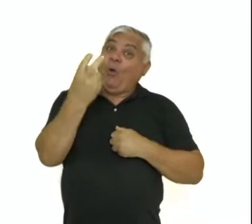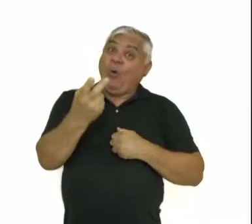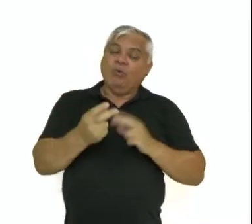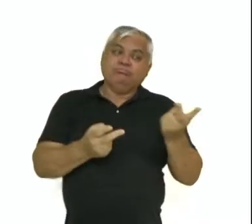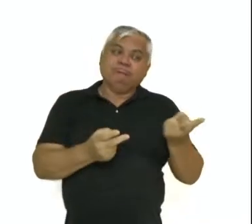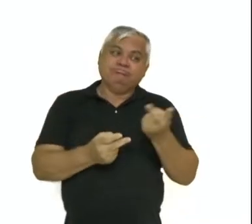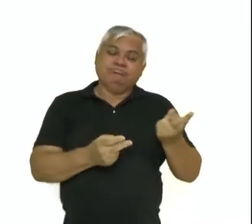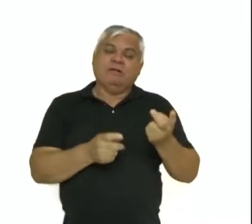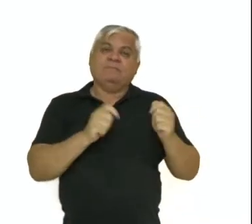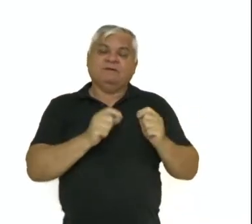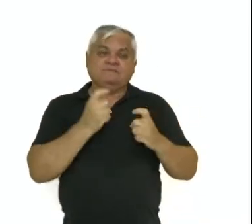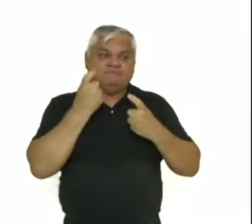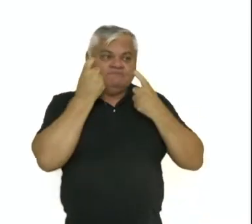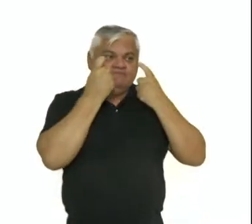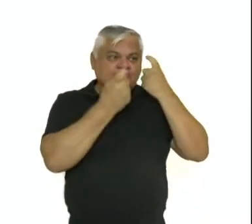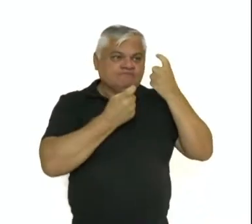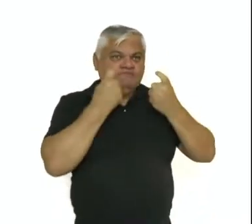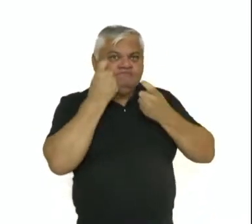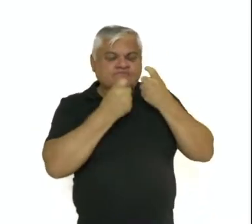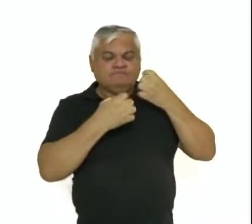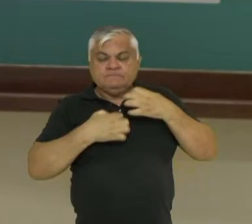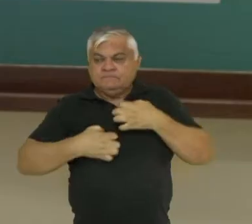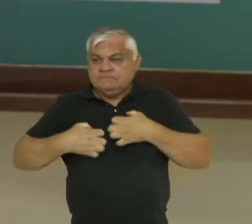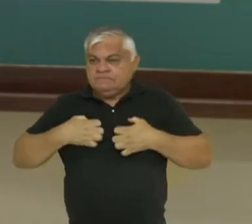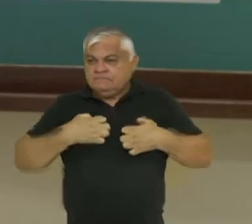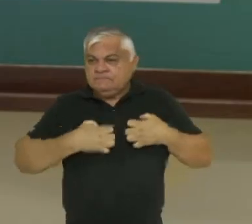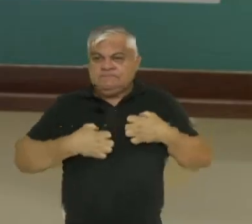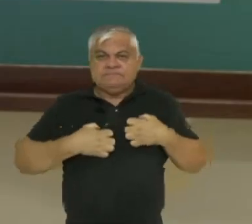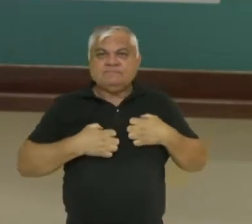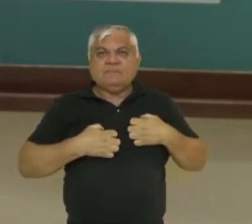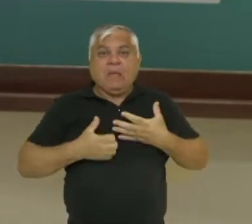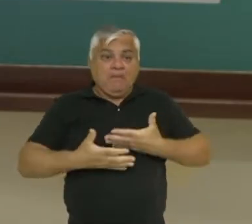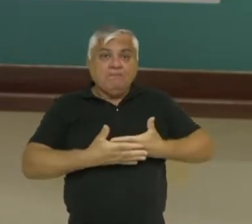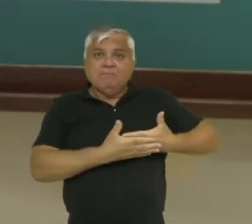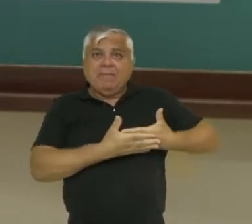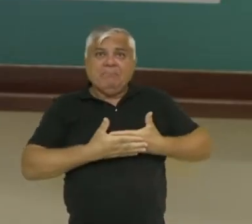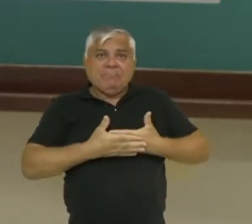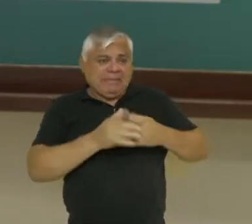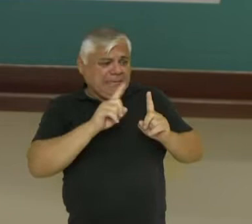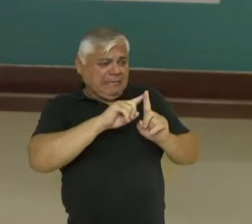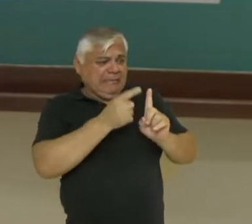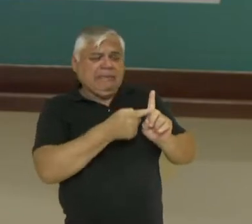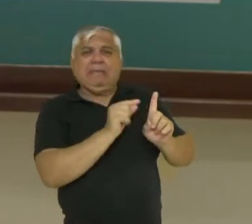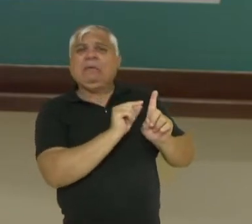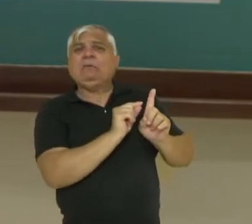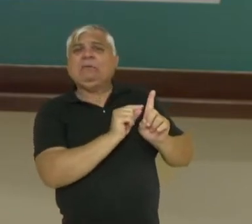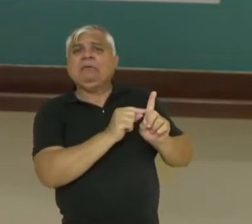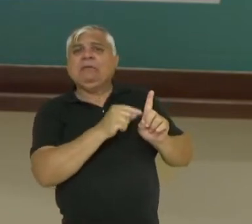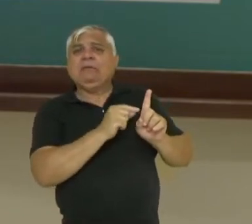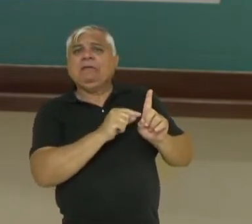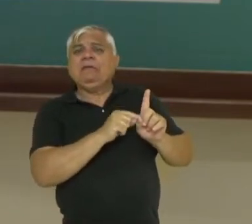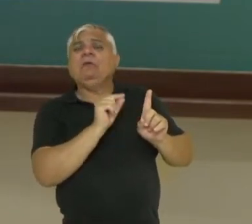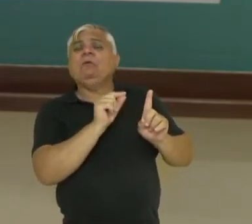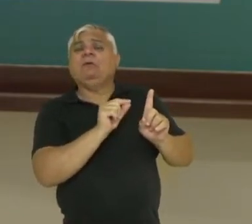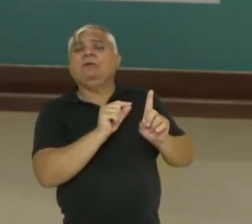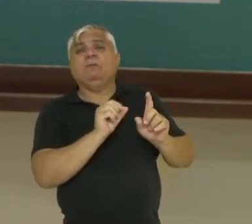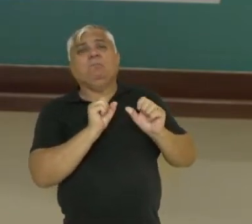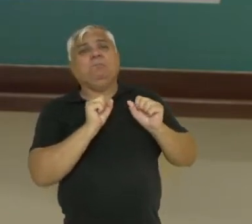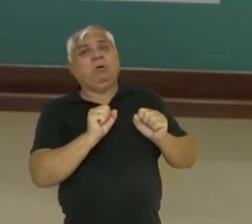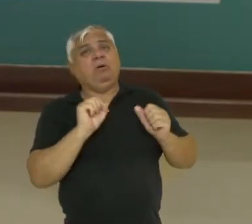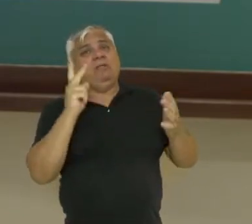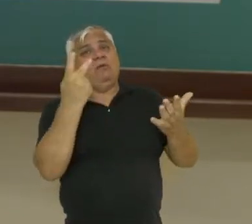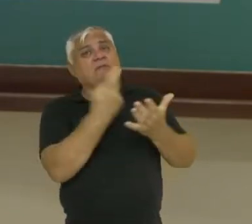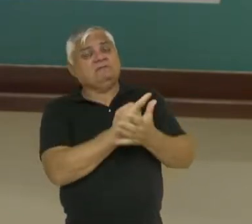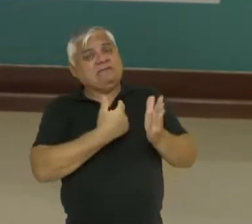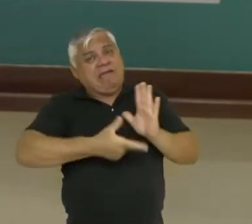pode sentir-se preocupado e aborrecido. A chegada de um bebê deve primordialmente acontecer num momento